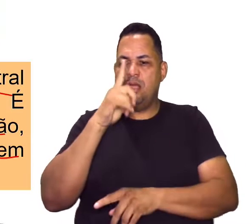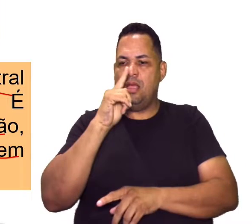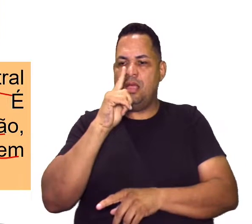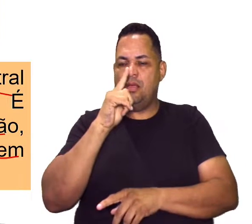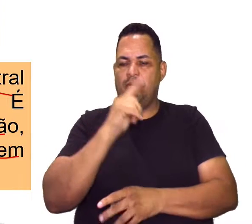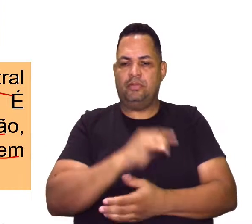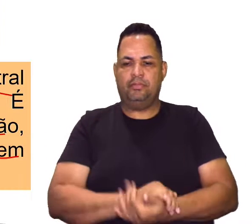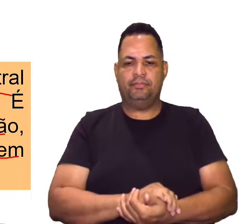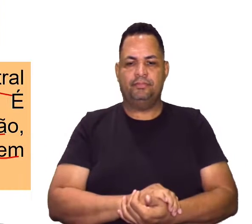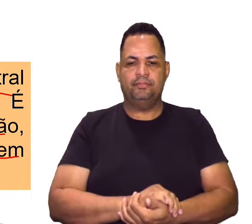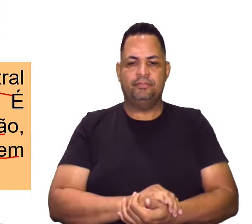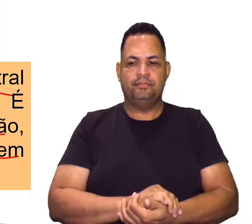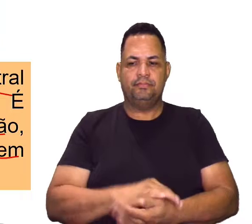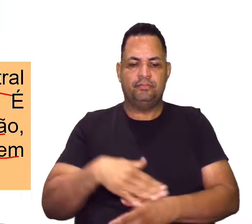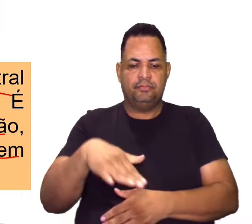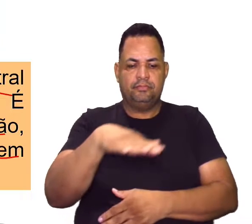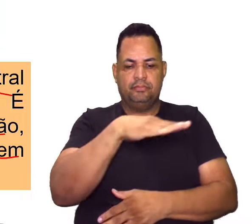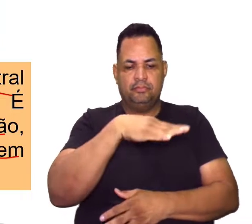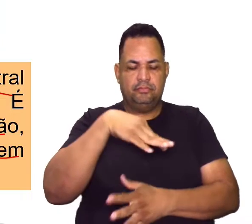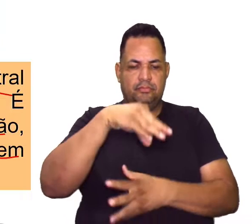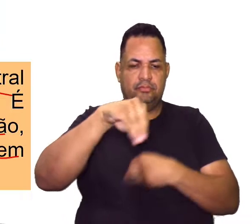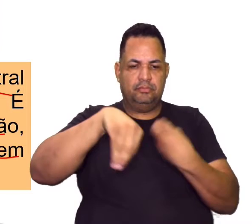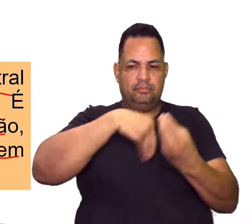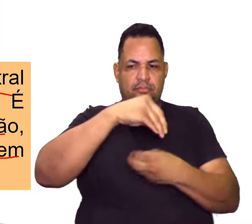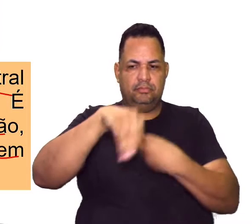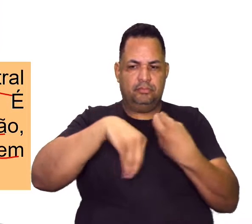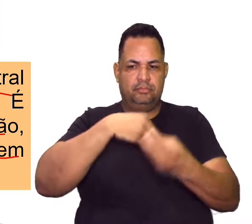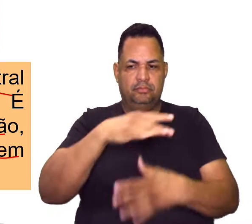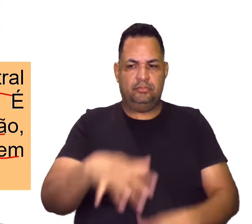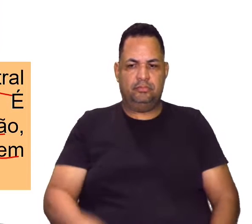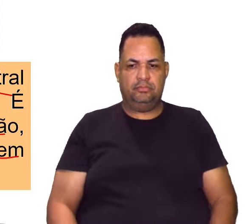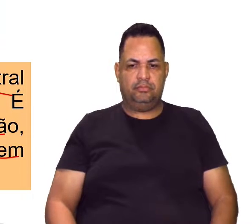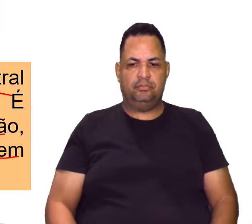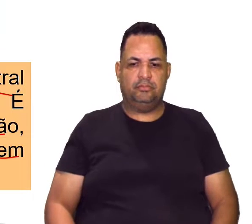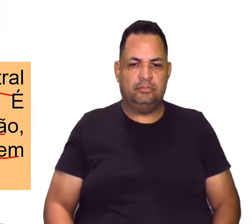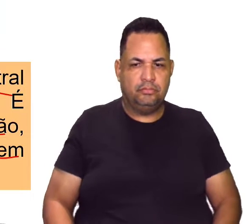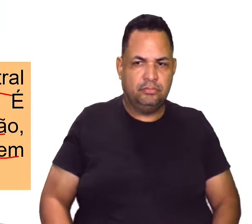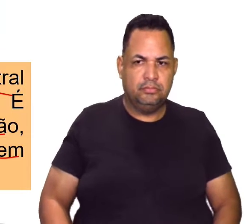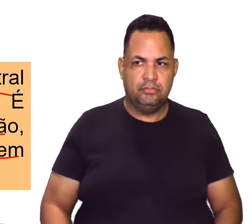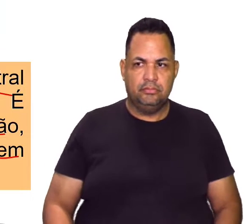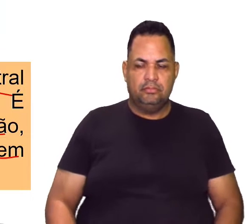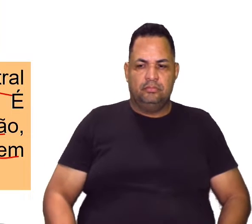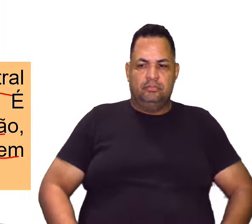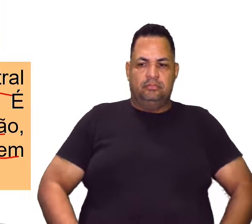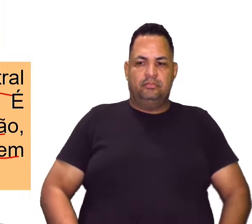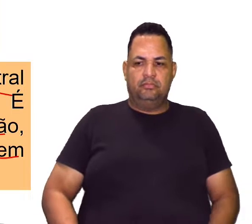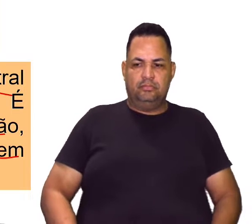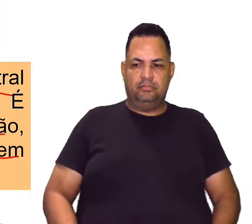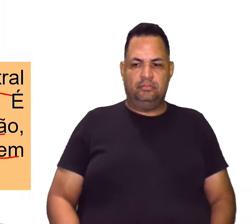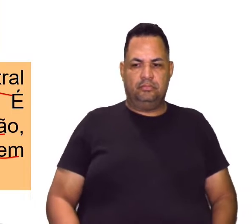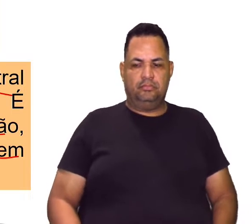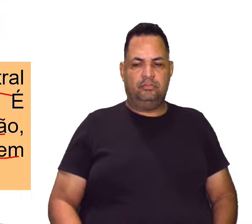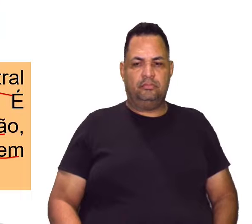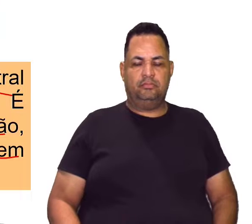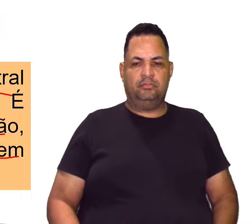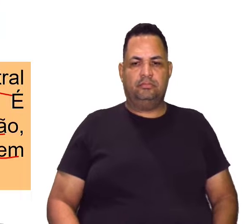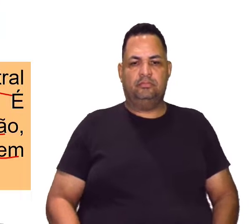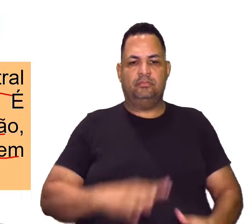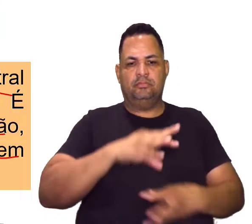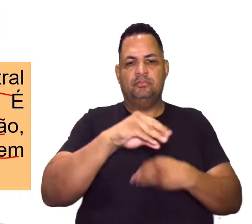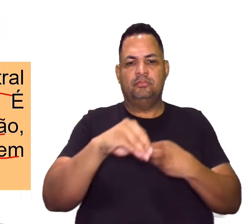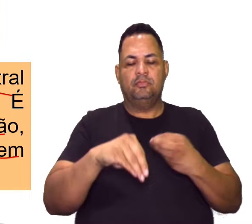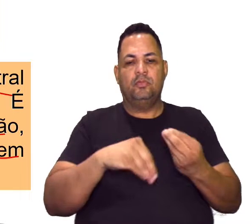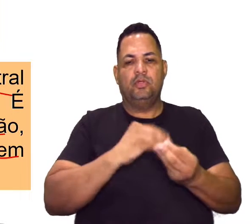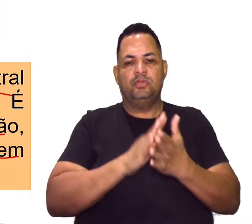diante do meio aquoso. É tanto que, como solução